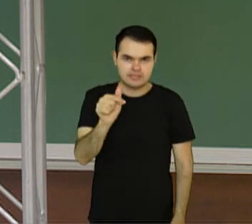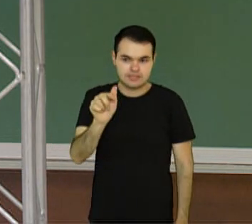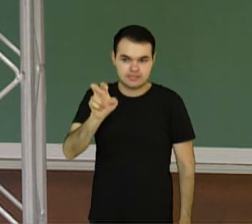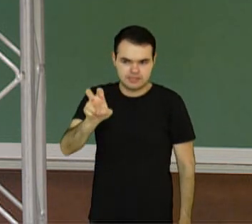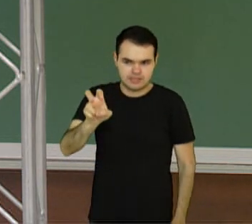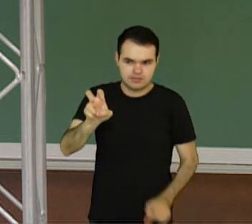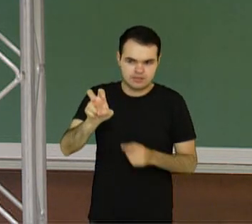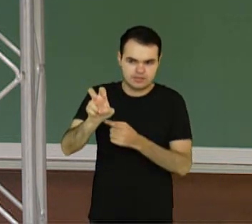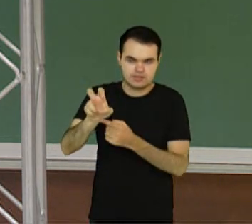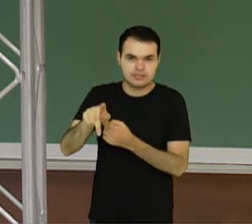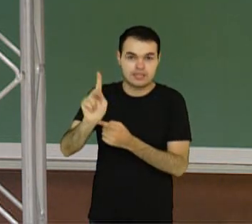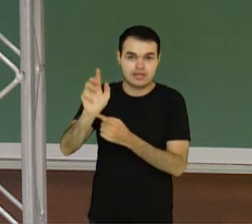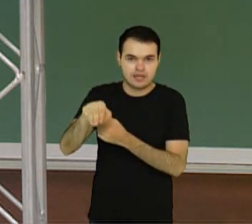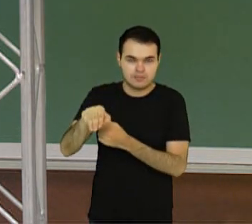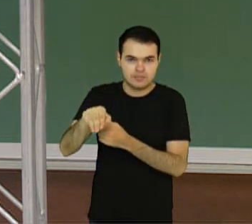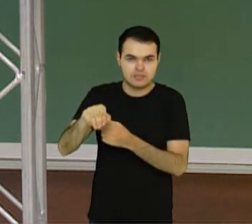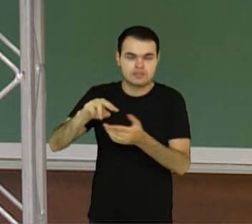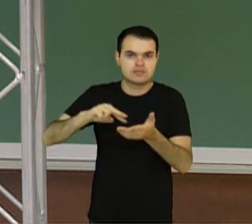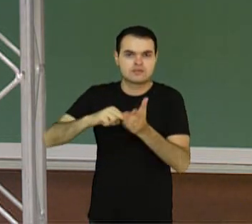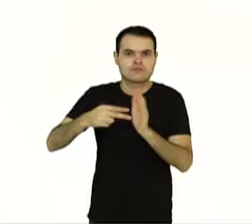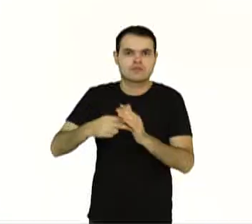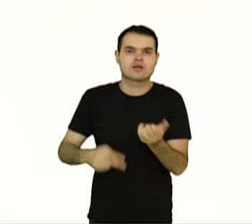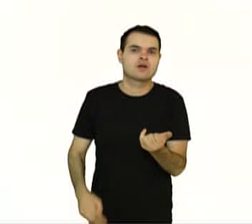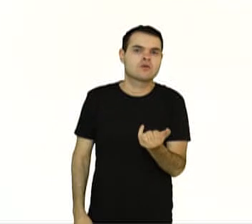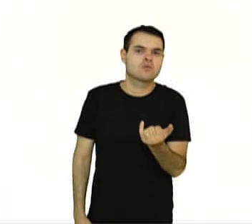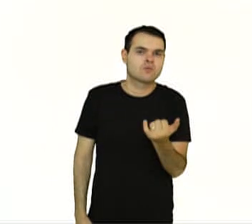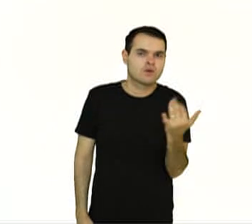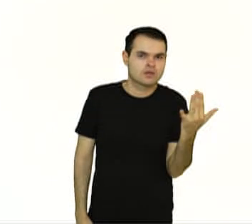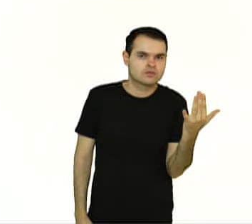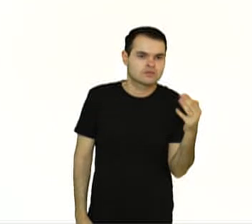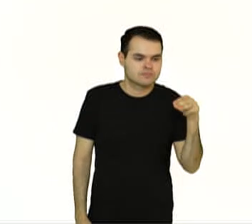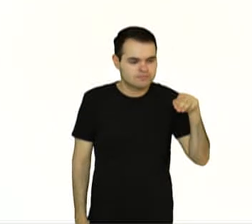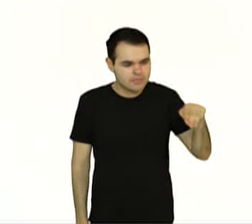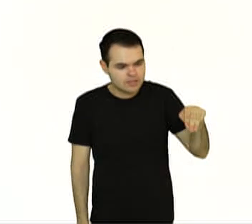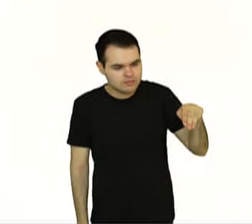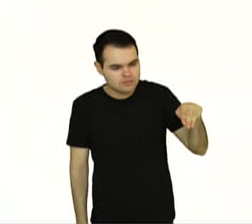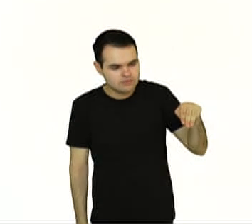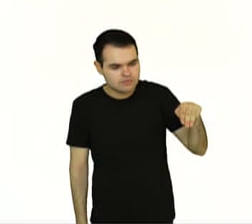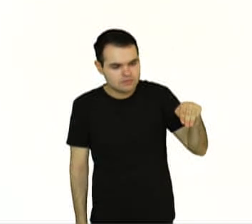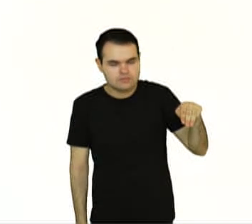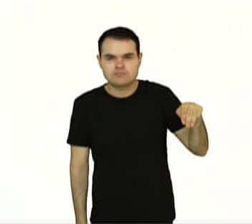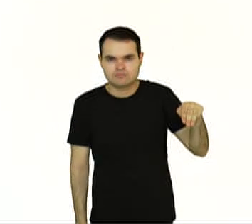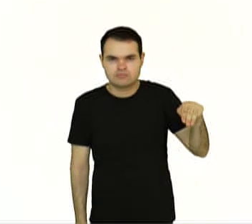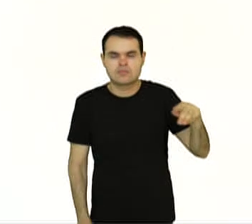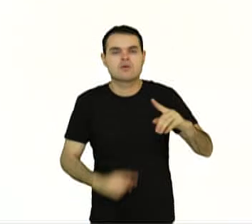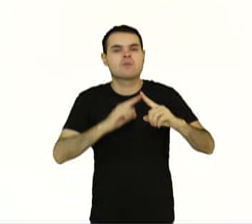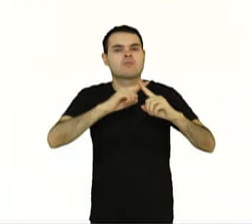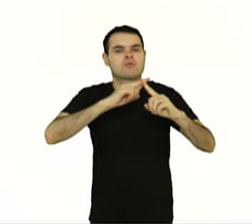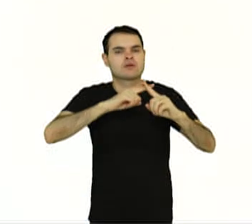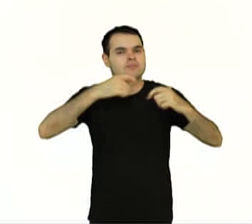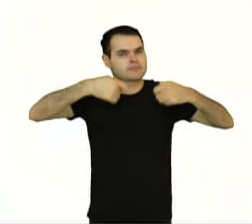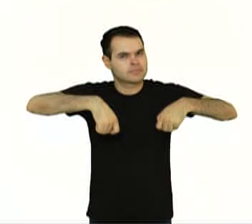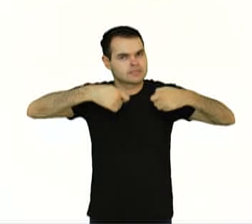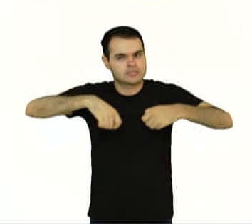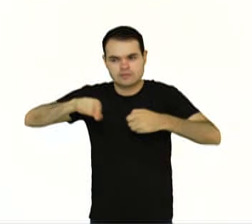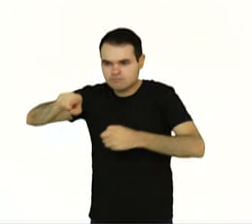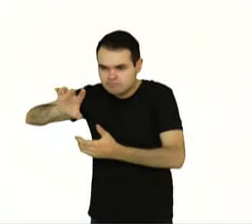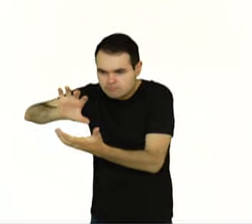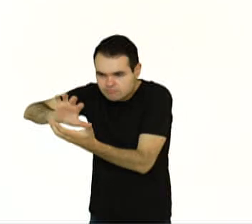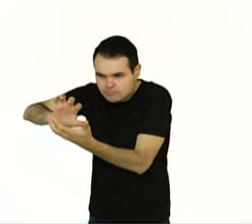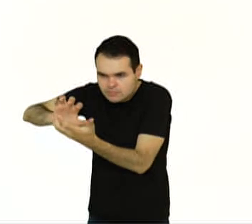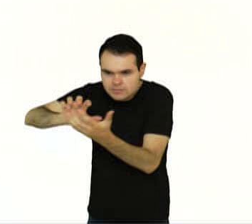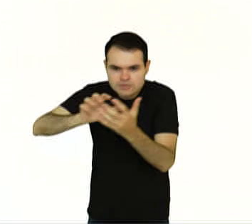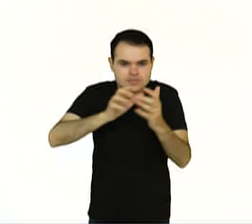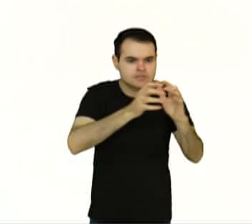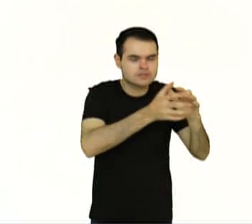675 quilômetros corresponde a quanto em metros, ok? Porque a gente precisa transformar essa